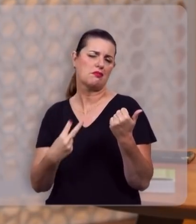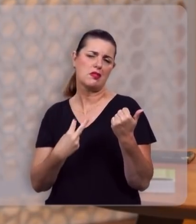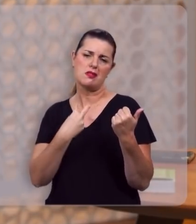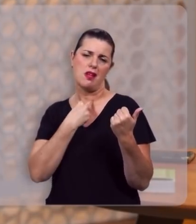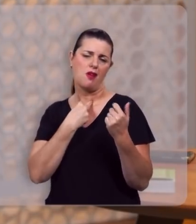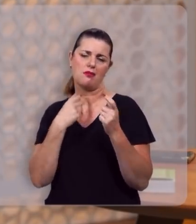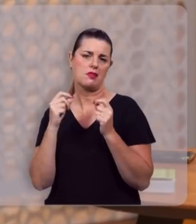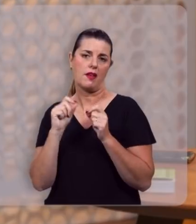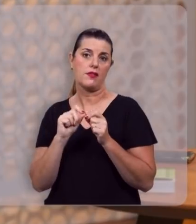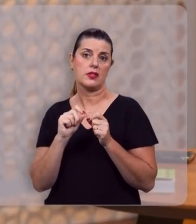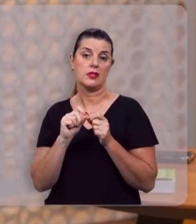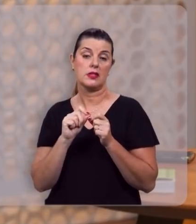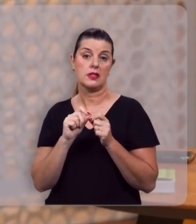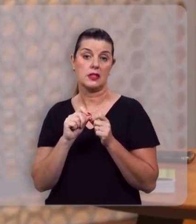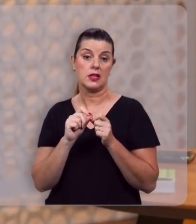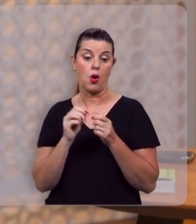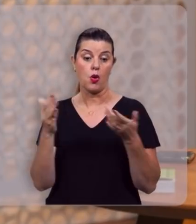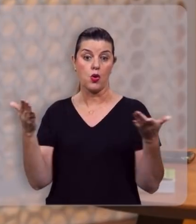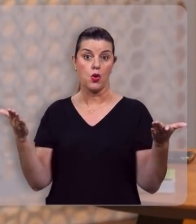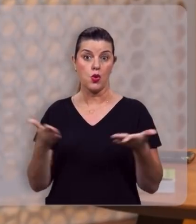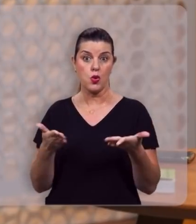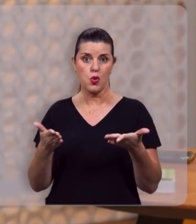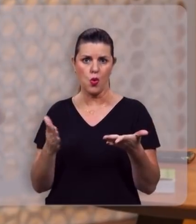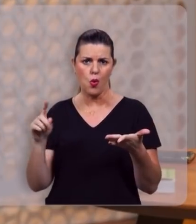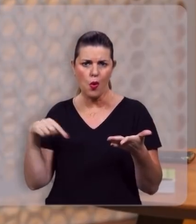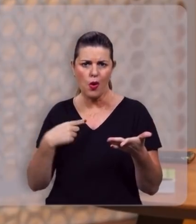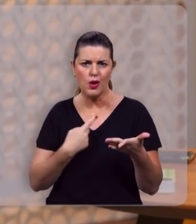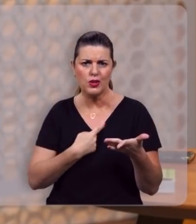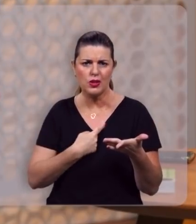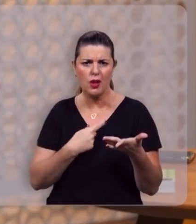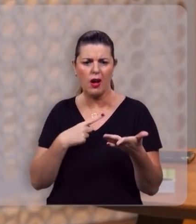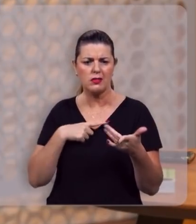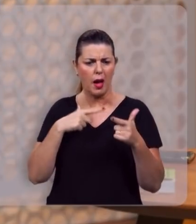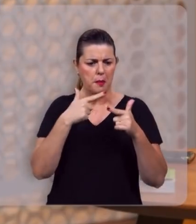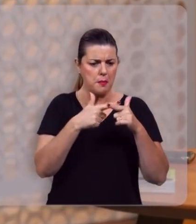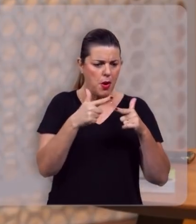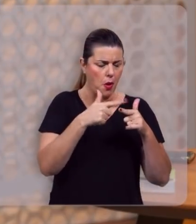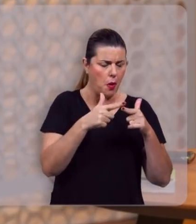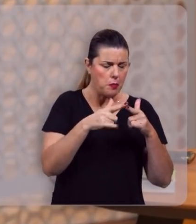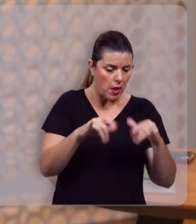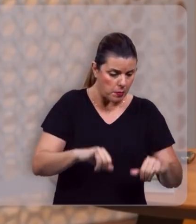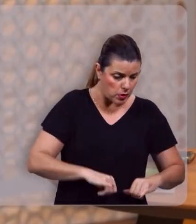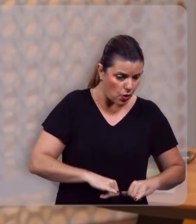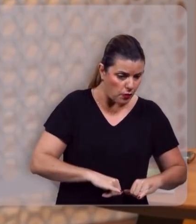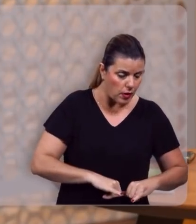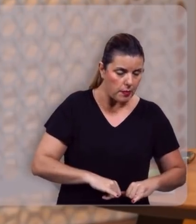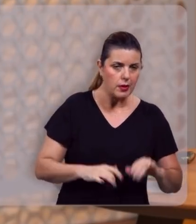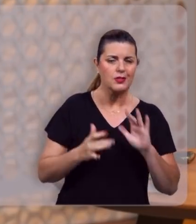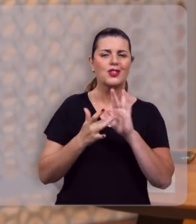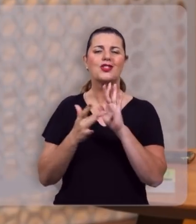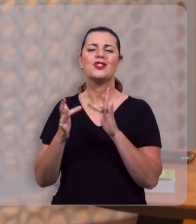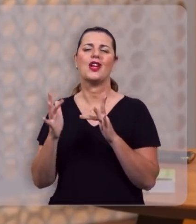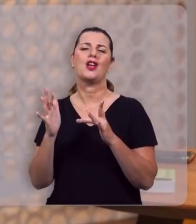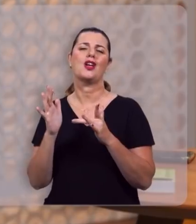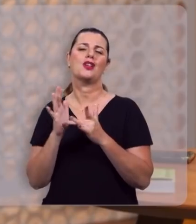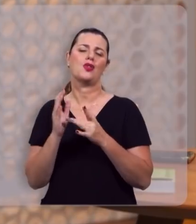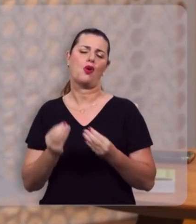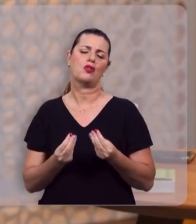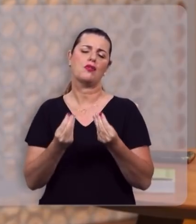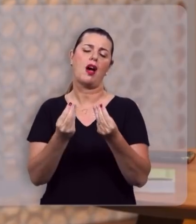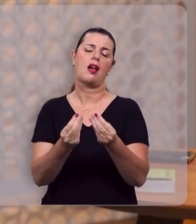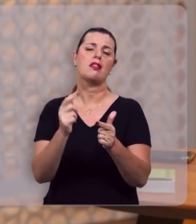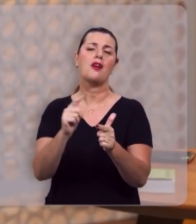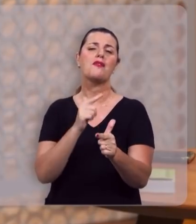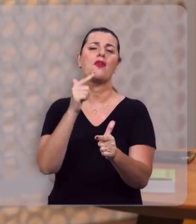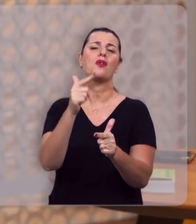poderíamos fazer. E se nós estamos então metidos nessa grande enrascada que traz o sofrimento, Jesus é aquele que vai nos